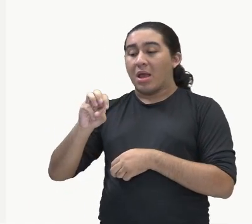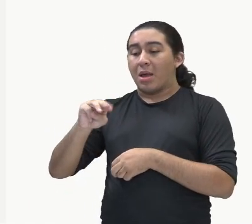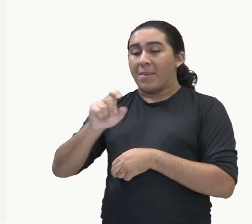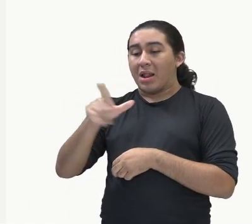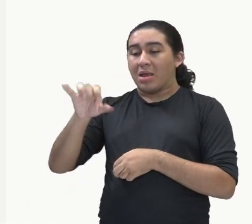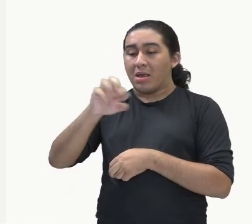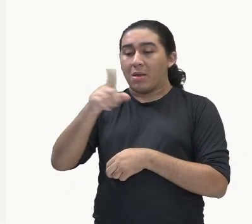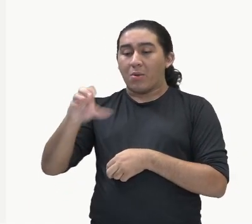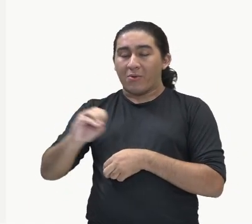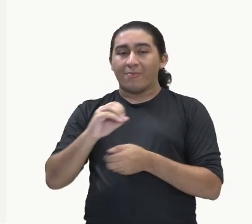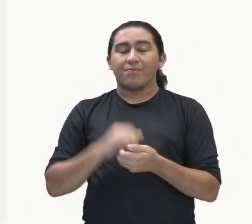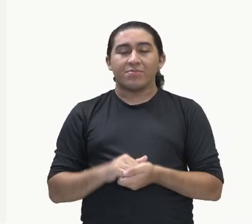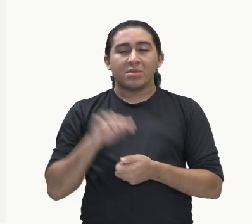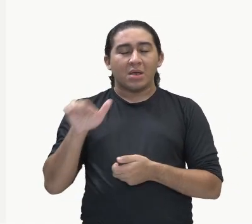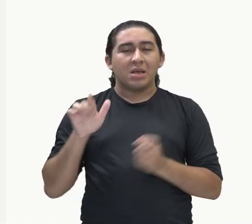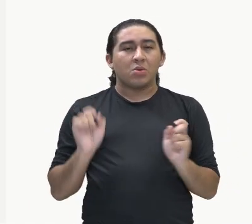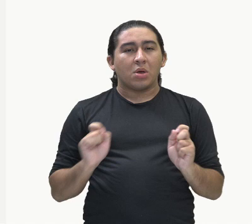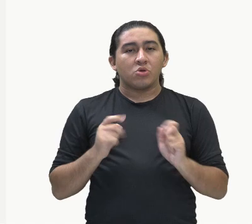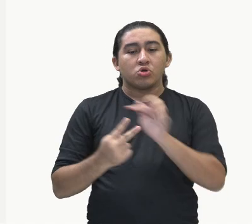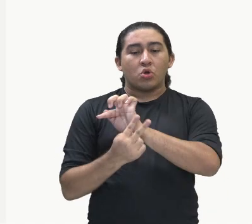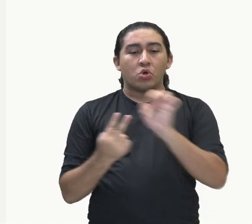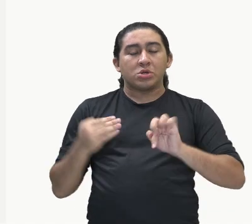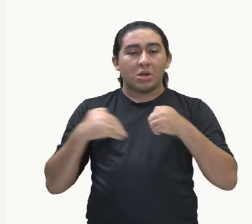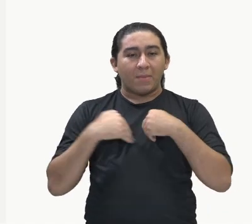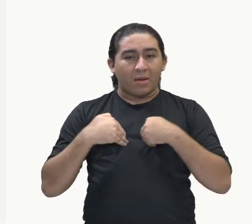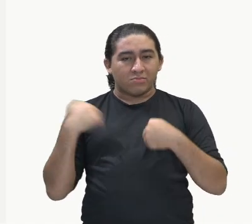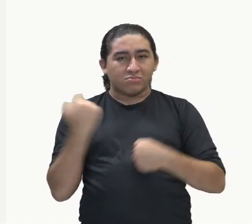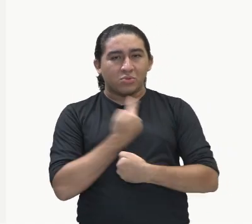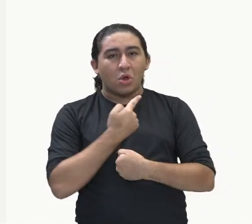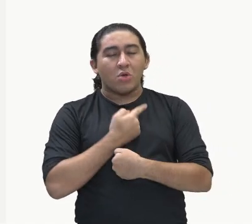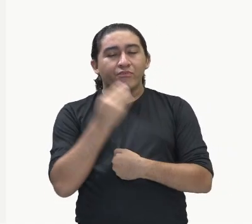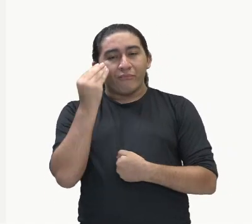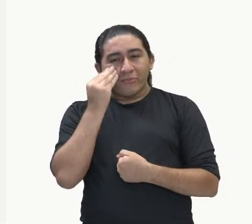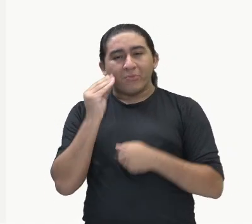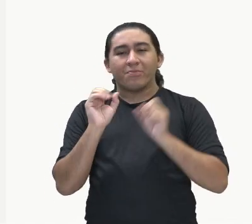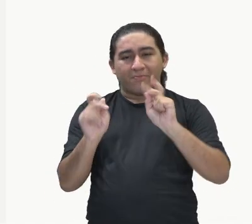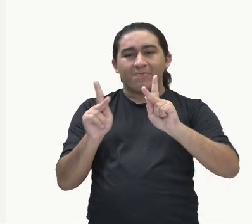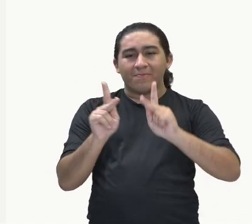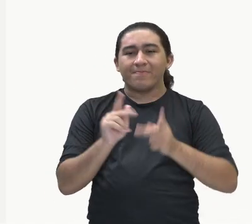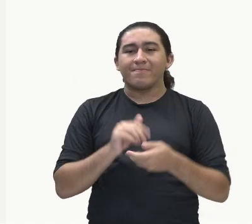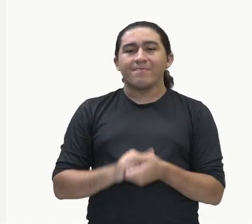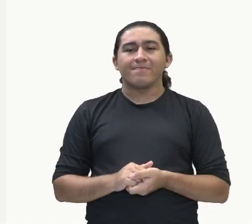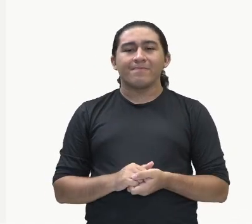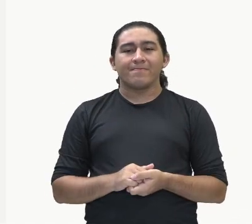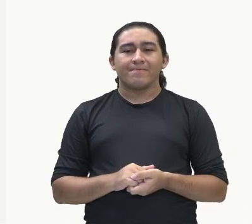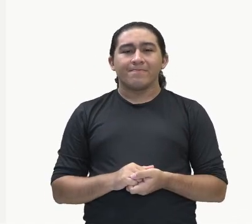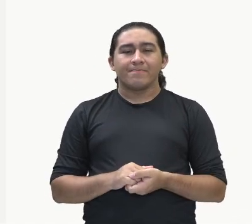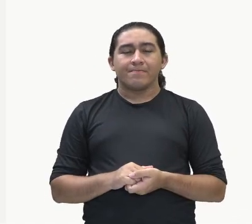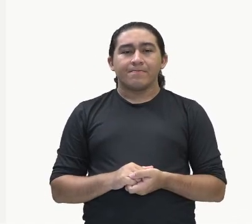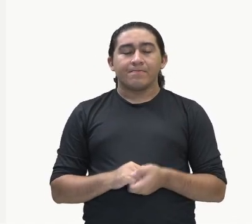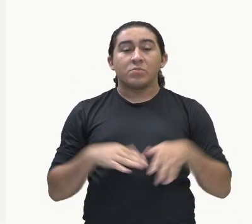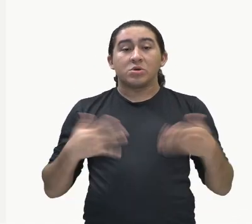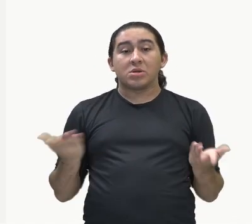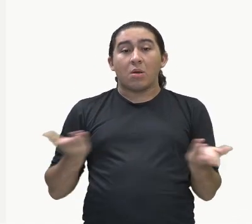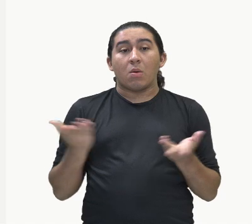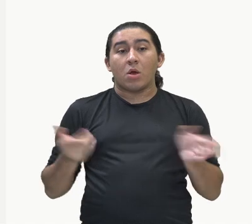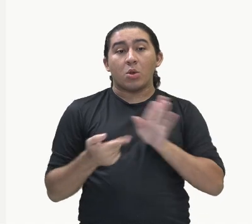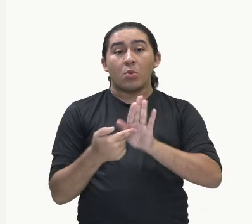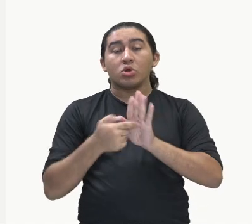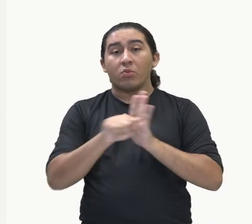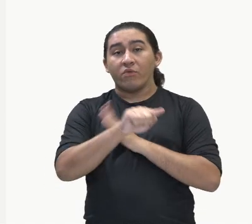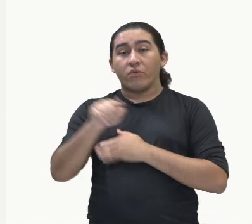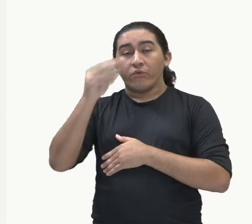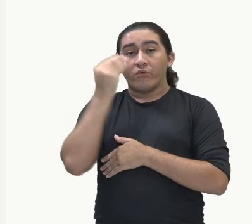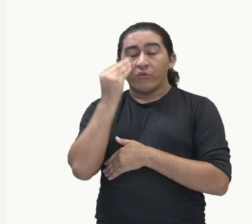Então, esses são os dois animais que nós trabalhamos aqui, ok? Eu vou mostrar para vocês agora, uma